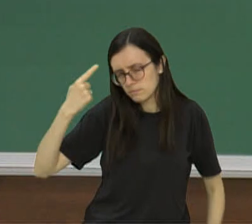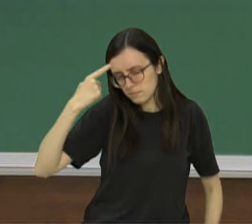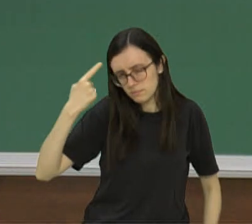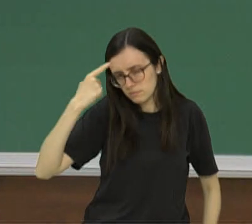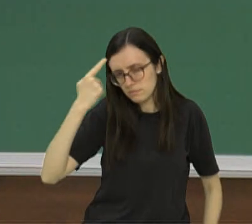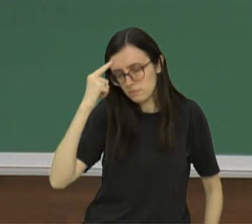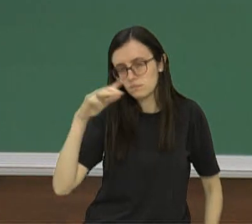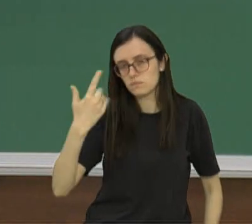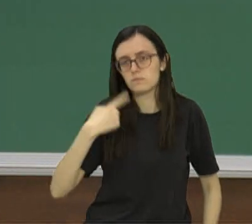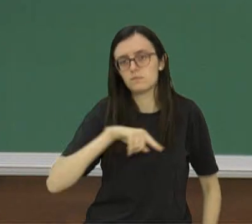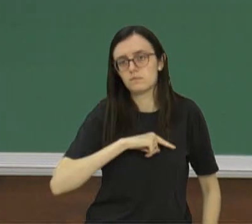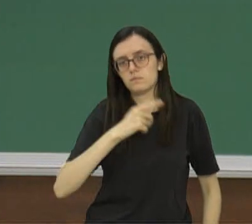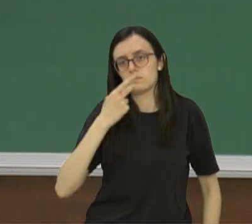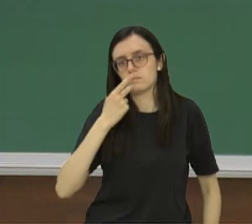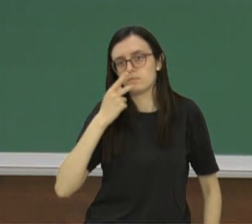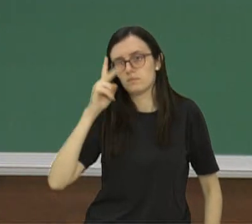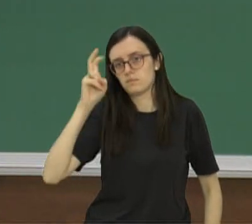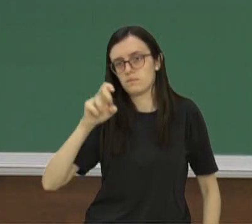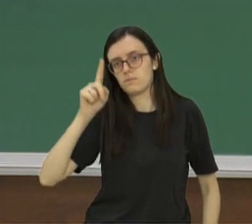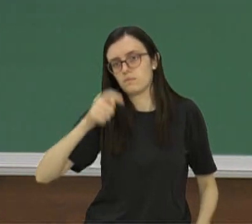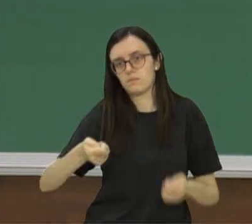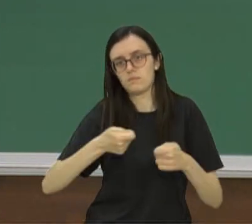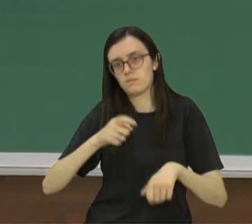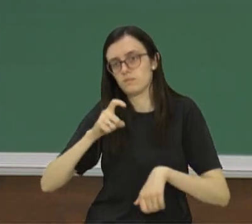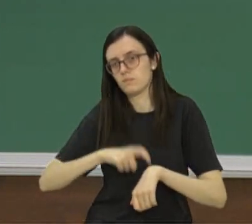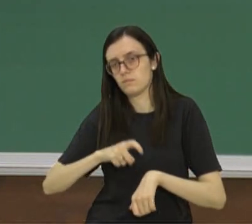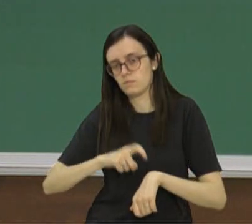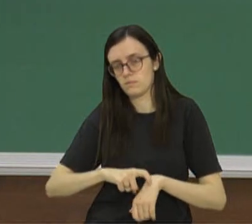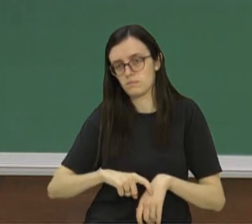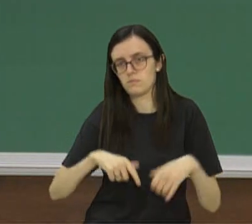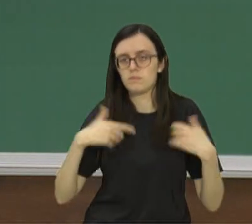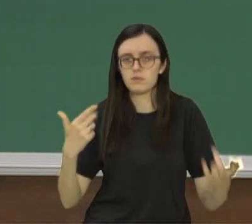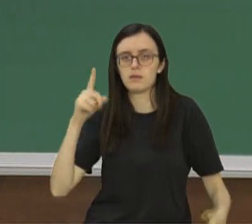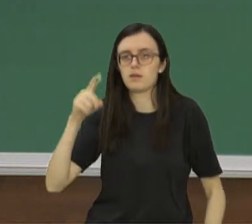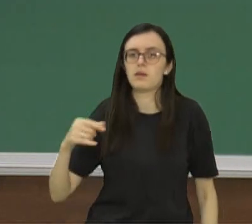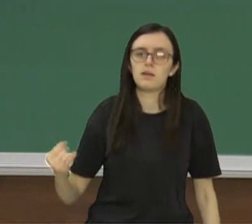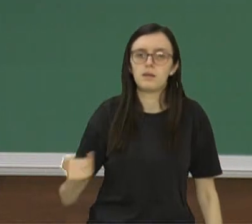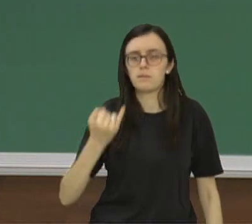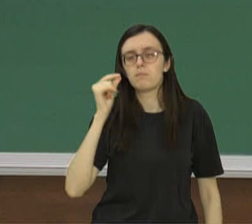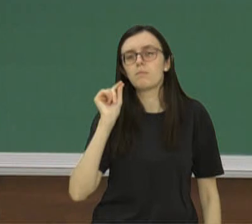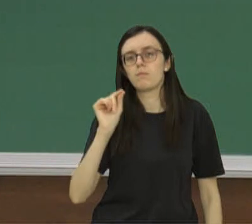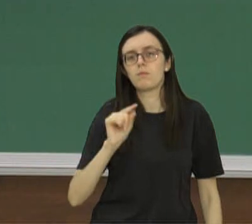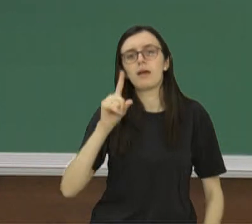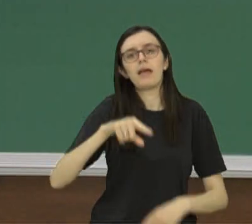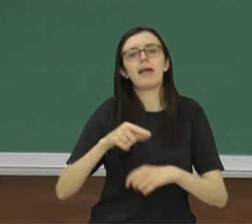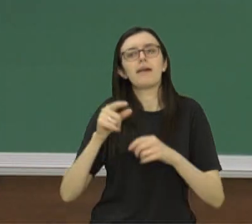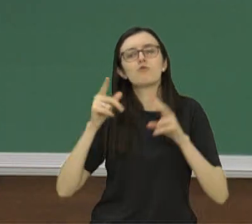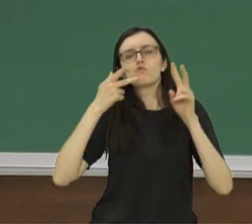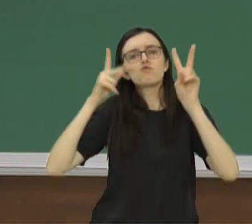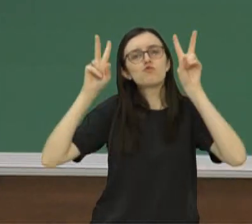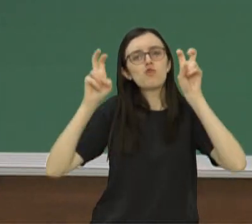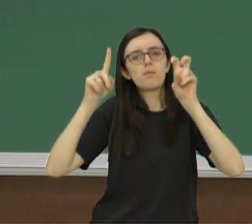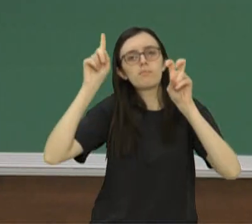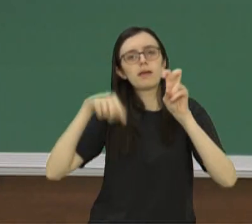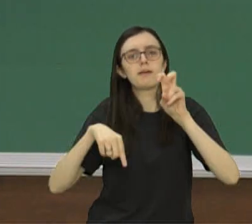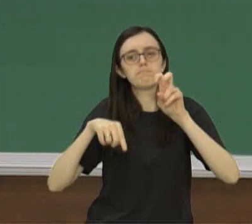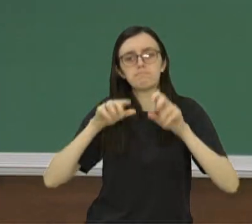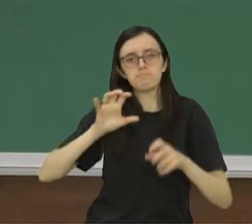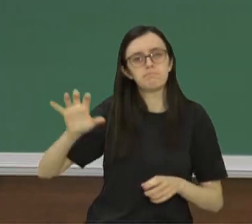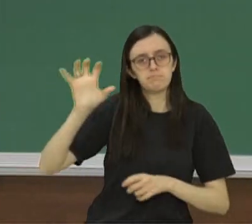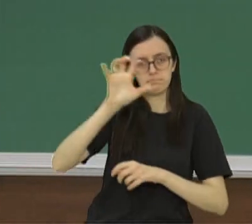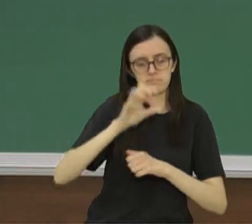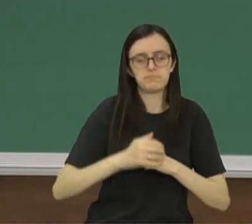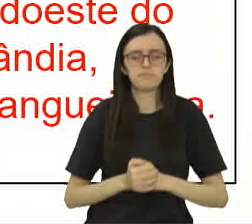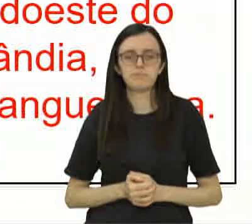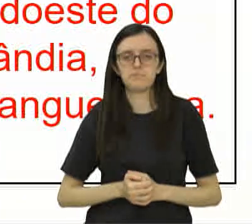quando nós falamos em gestão do território, certo? Por isso é importante aí a questão da regionalização.